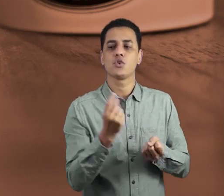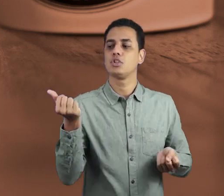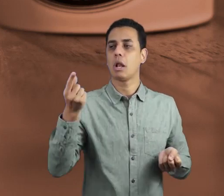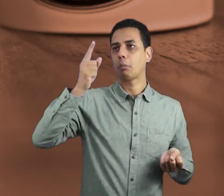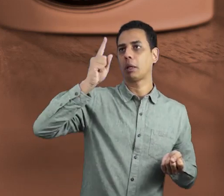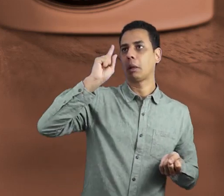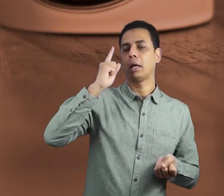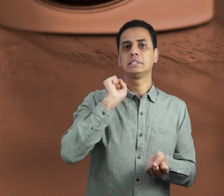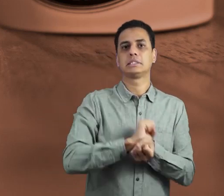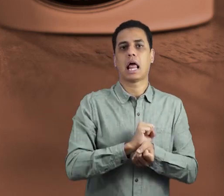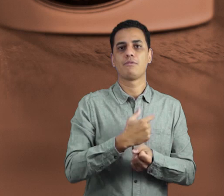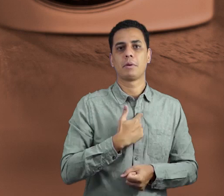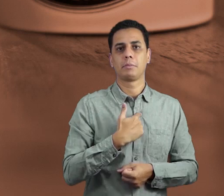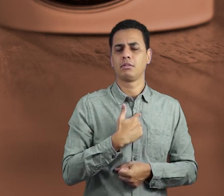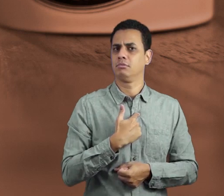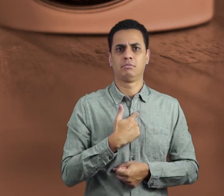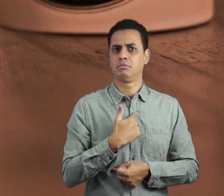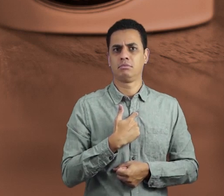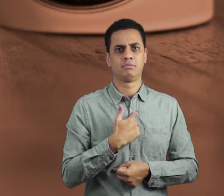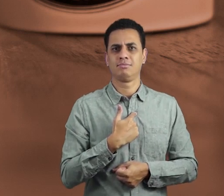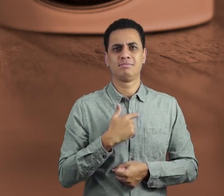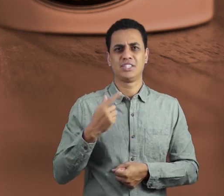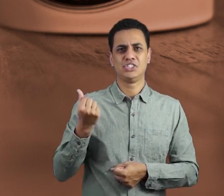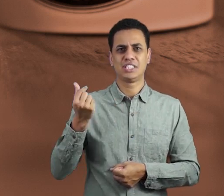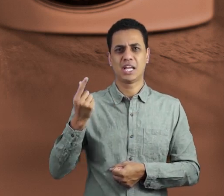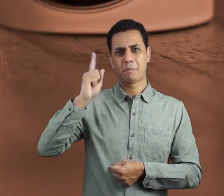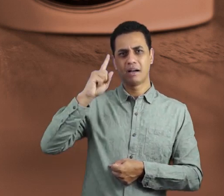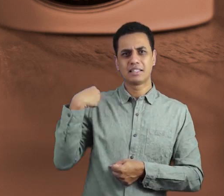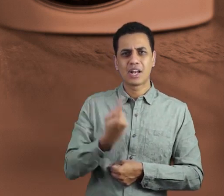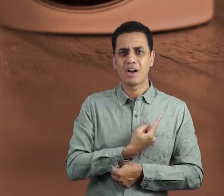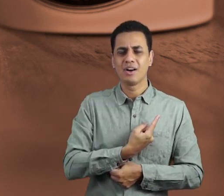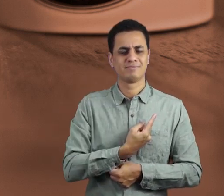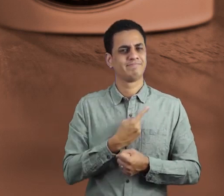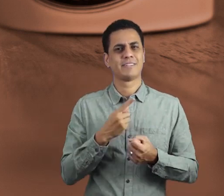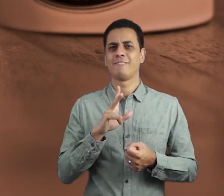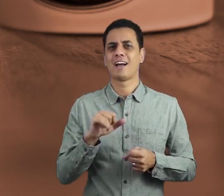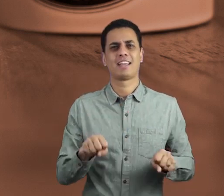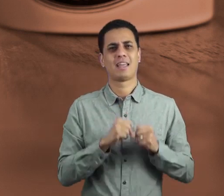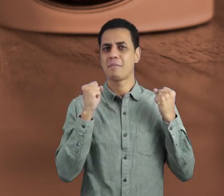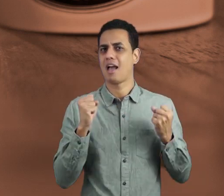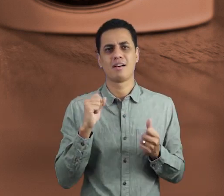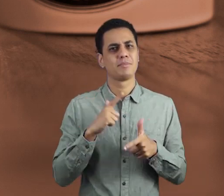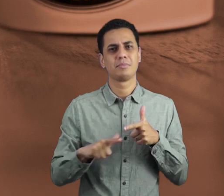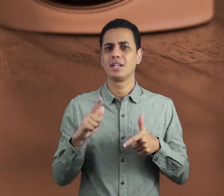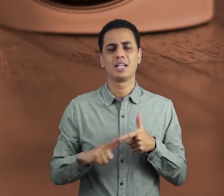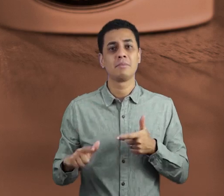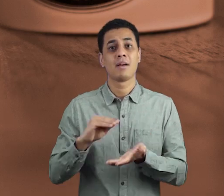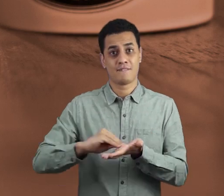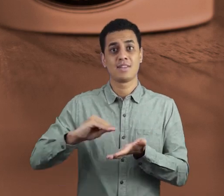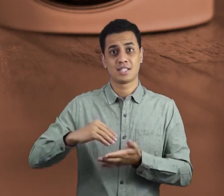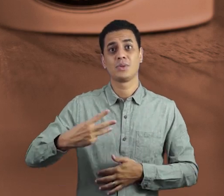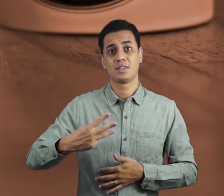5, luxuosamente na terra, ele está falando de luxúria, desfrutando prazeres, fartaram-se de comida em dia